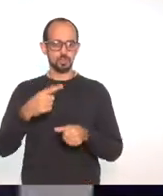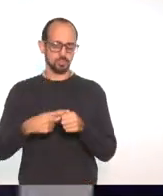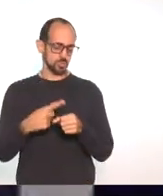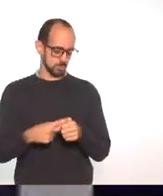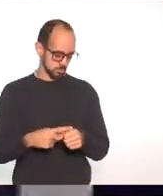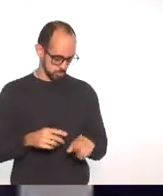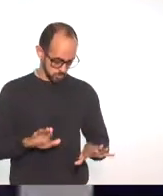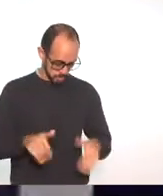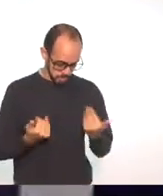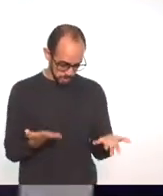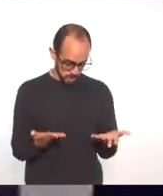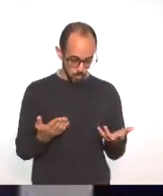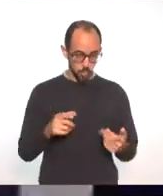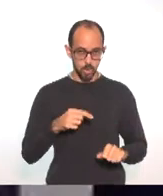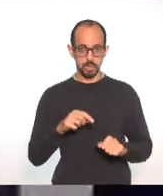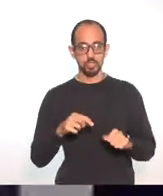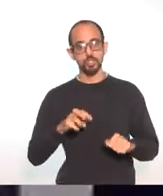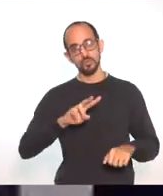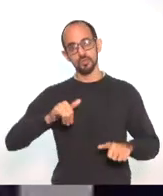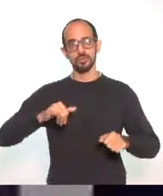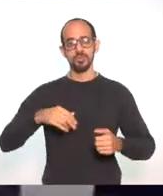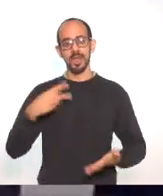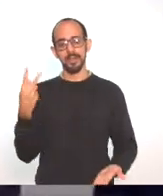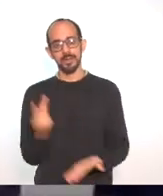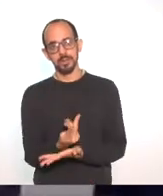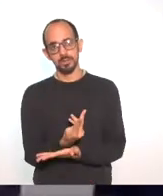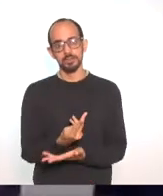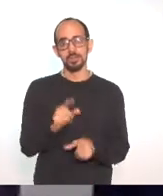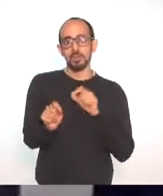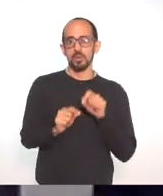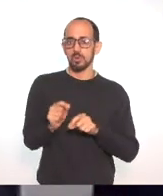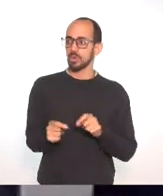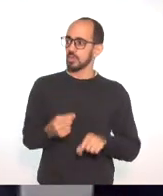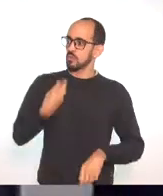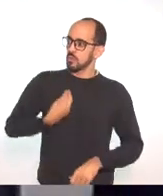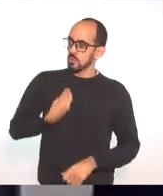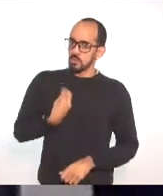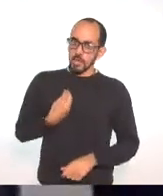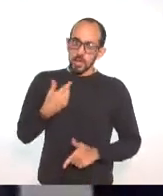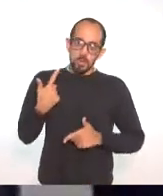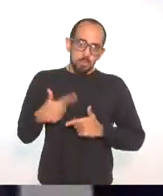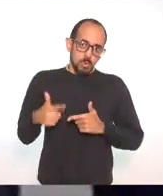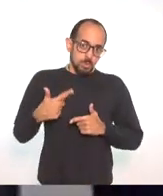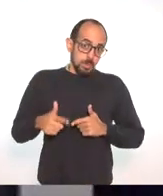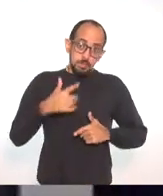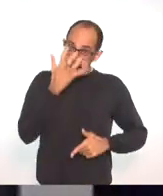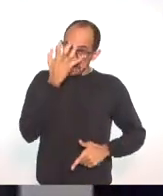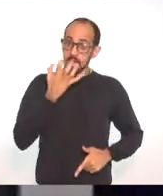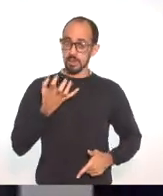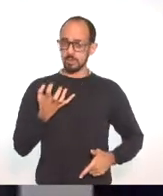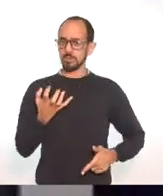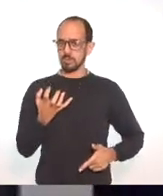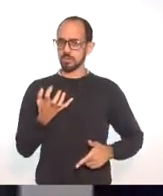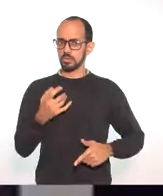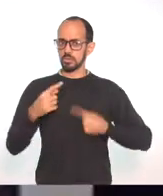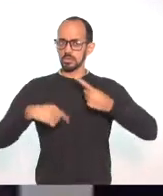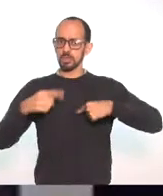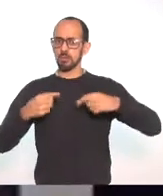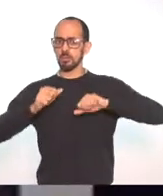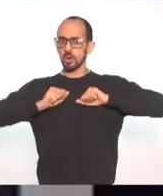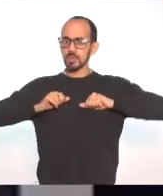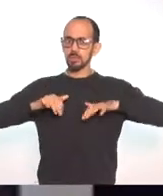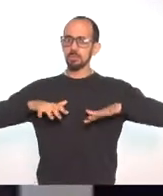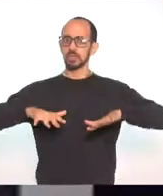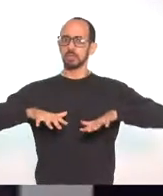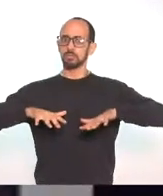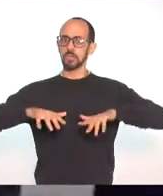estão lá vamos conviver com problemas seríssimos depois da com é exatamente